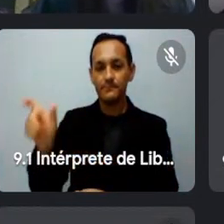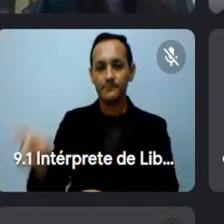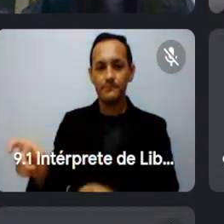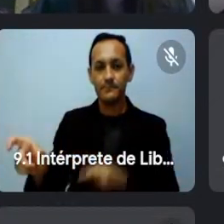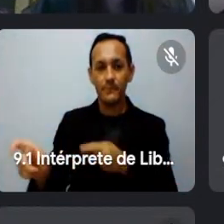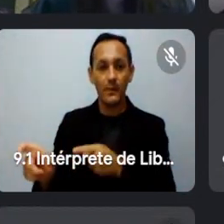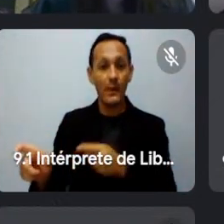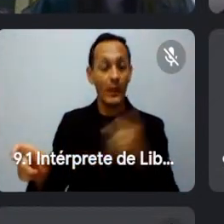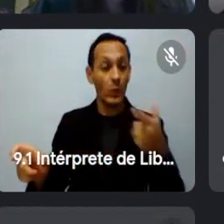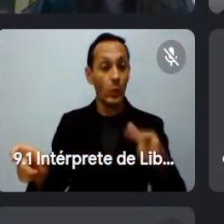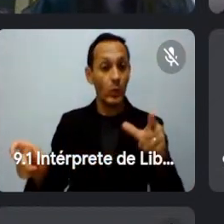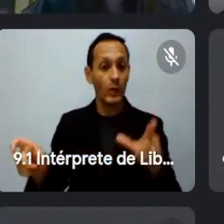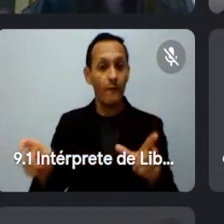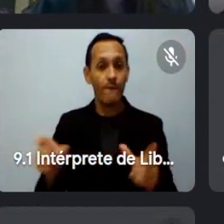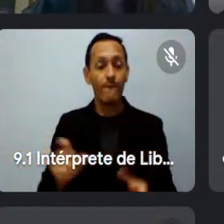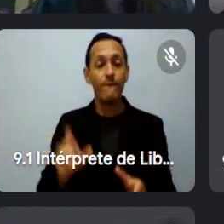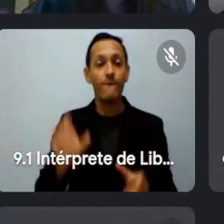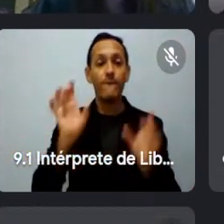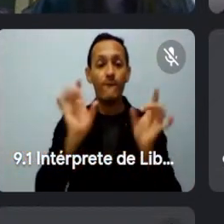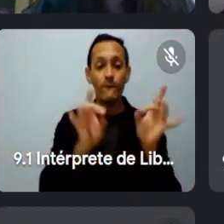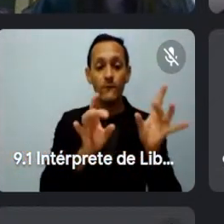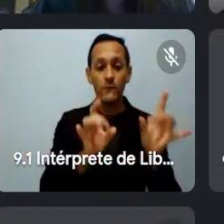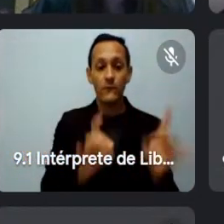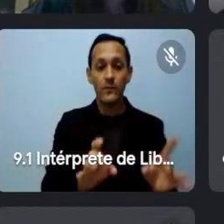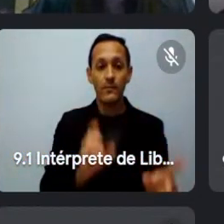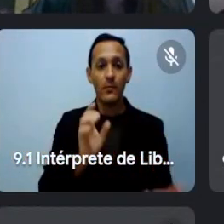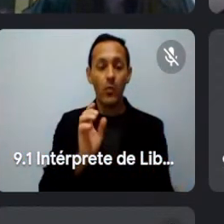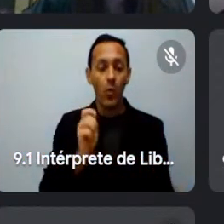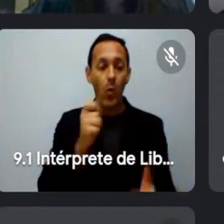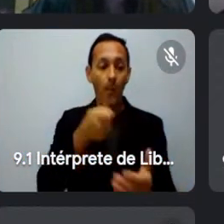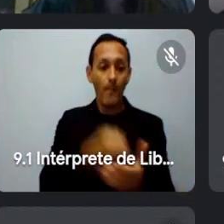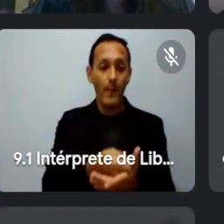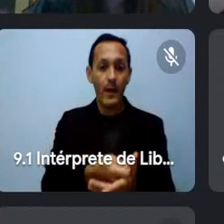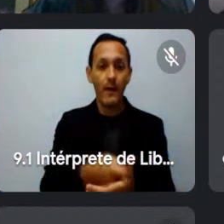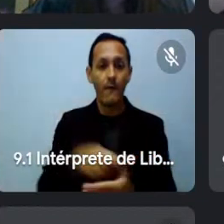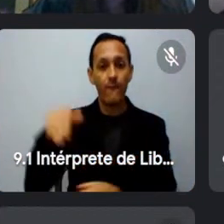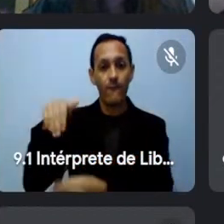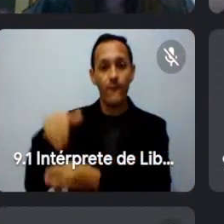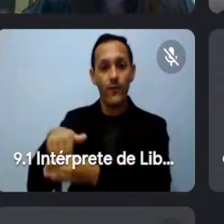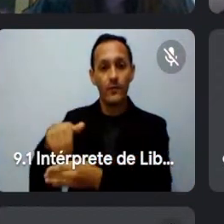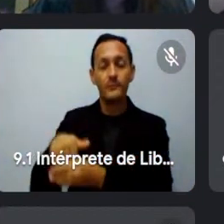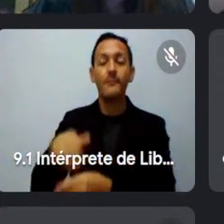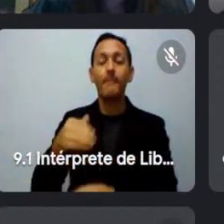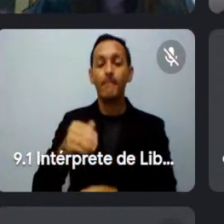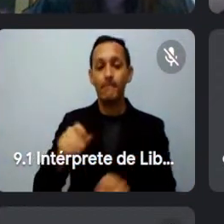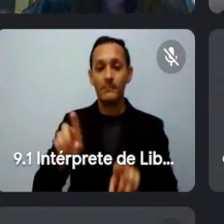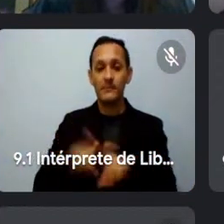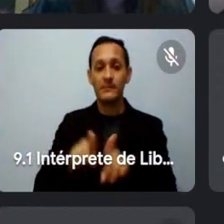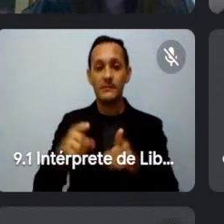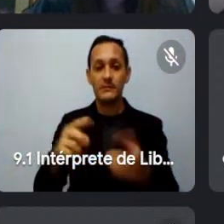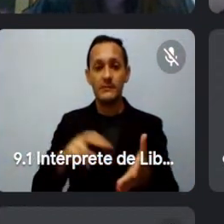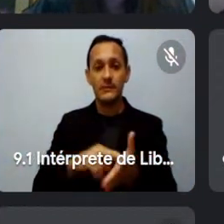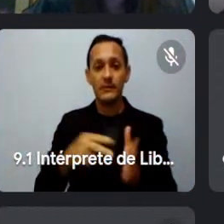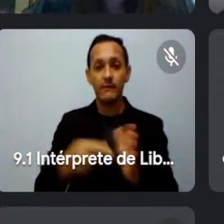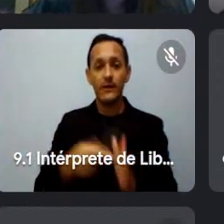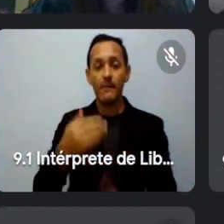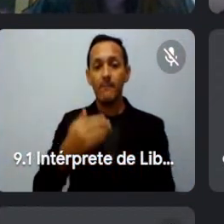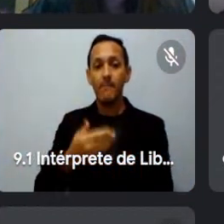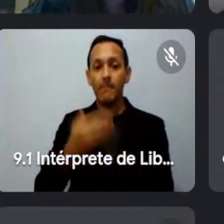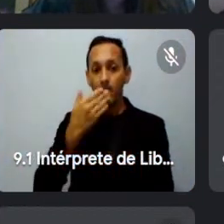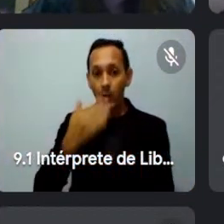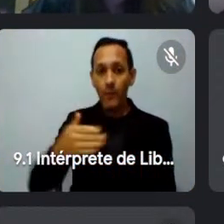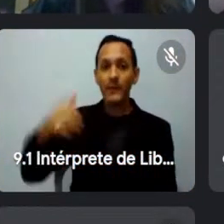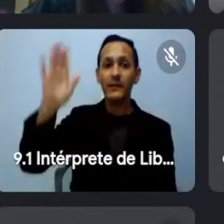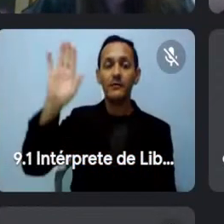compra de votos né ouvir pelo menos a promessa e isso já é suficiente para a caracterização do crime então